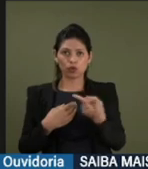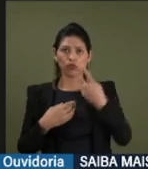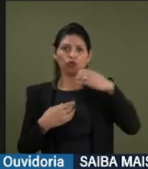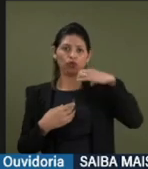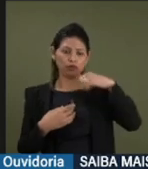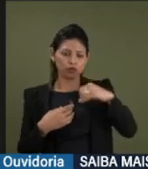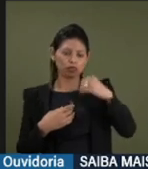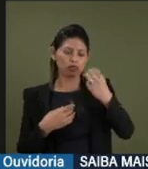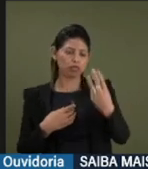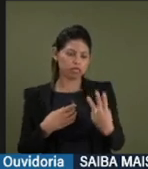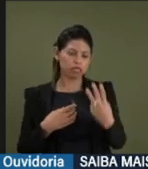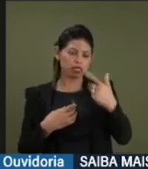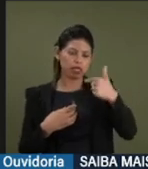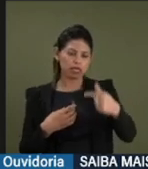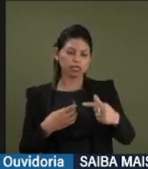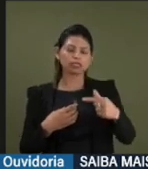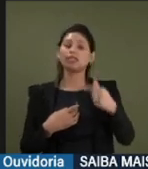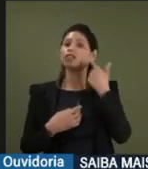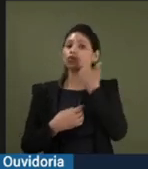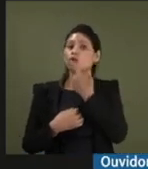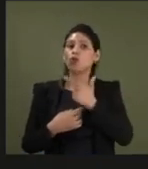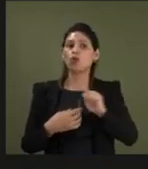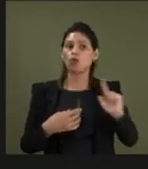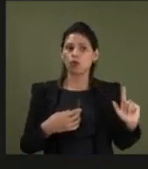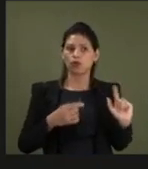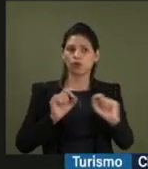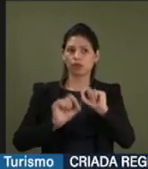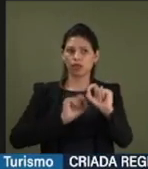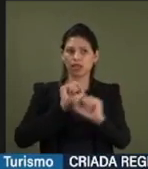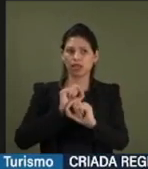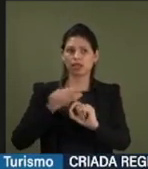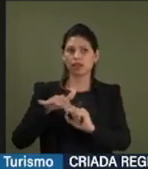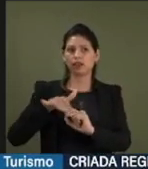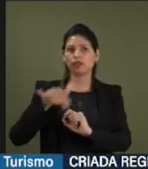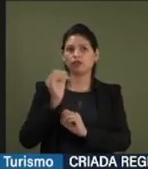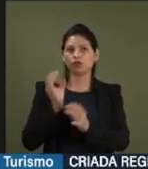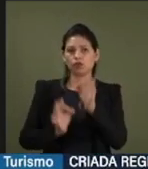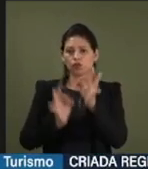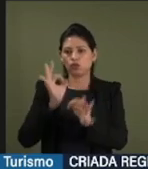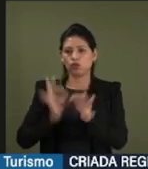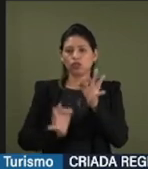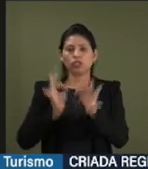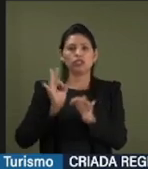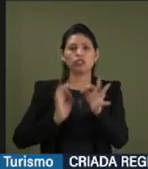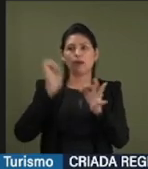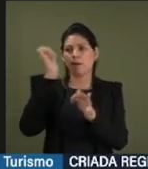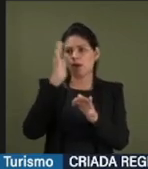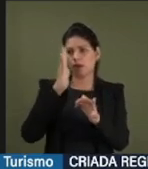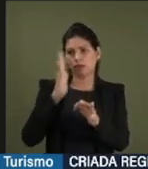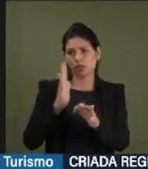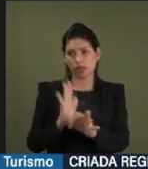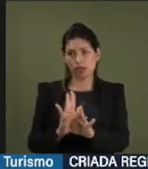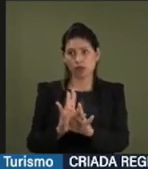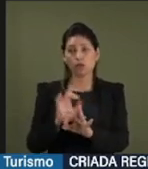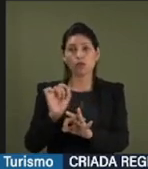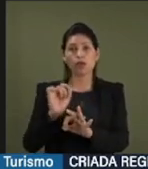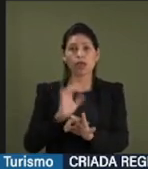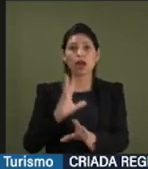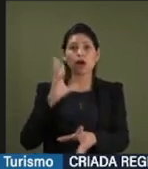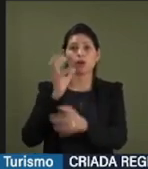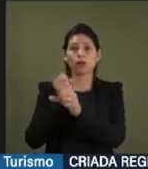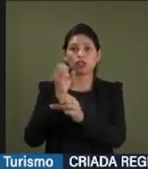2.937. Outra grande anomalia do sistema judicial brasileiro é a quantidade de processos que chegam